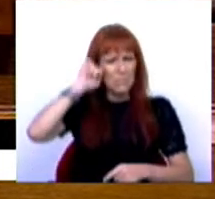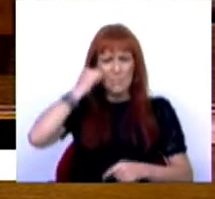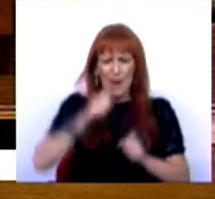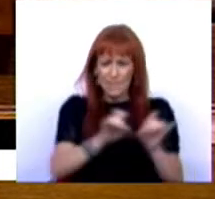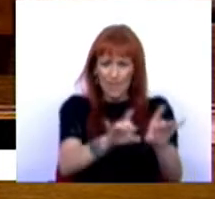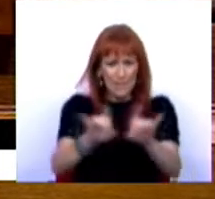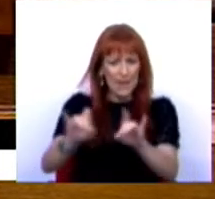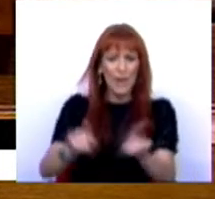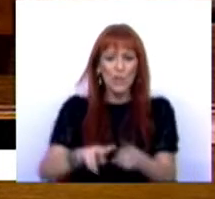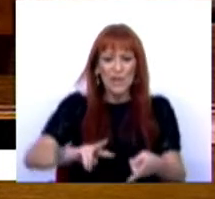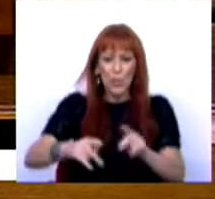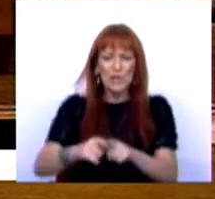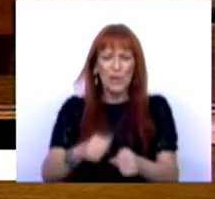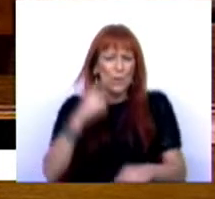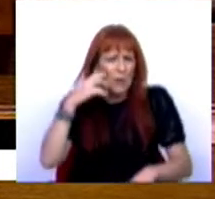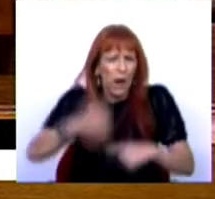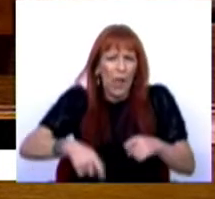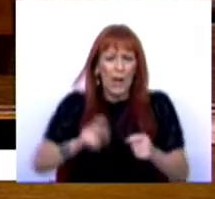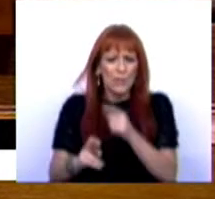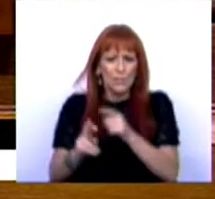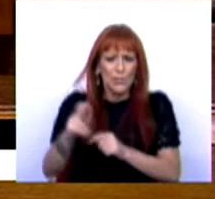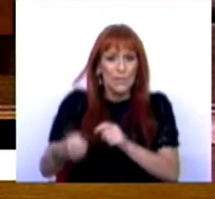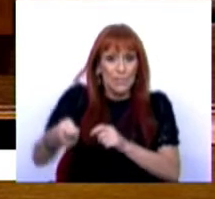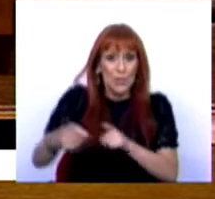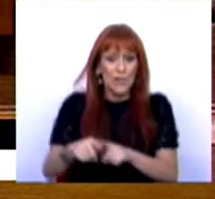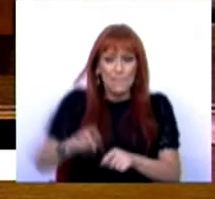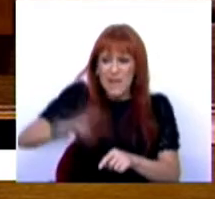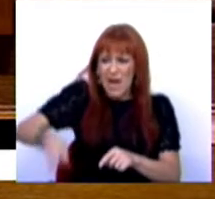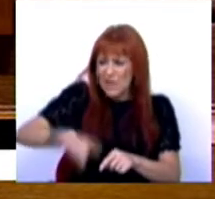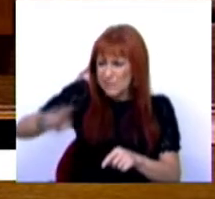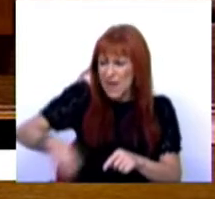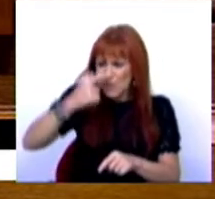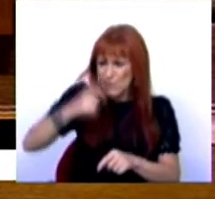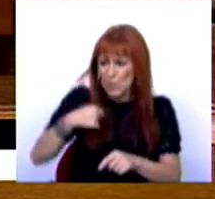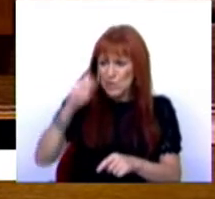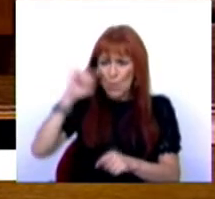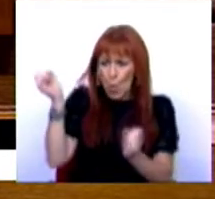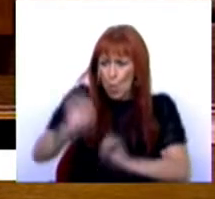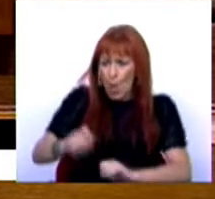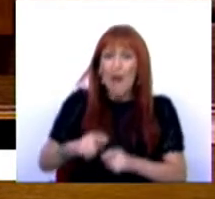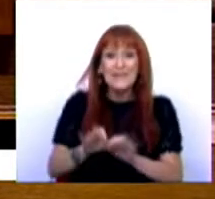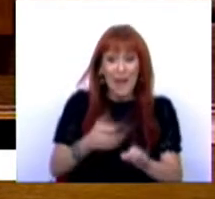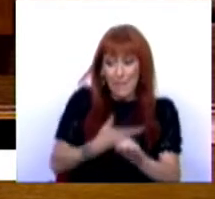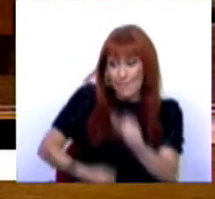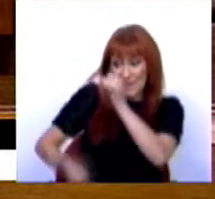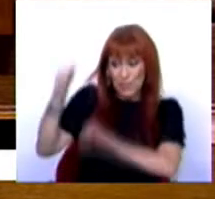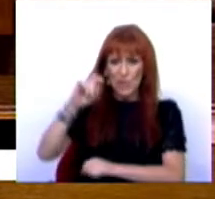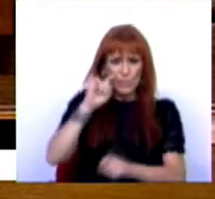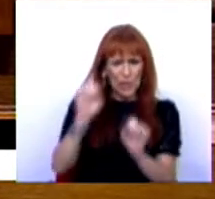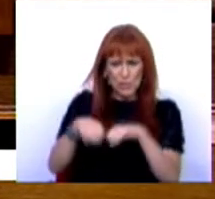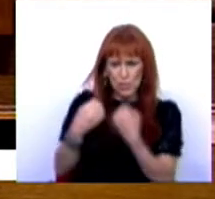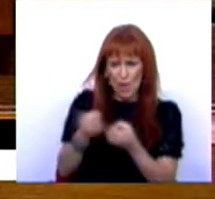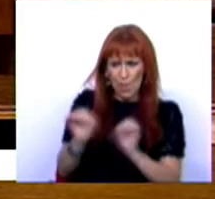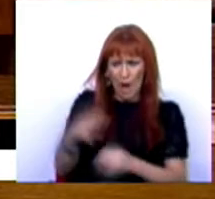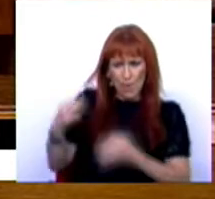despejos, atualização desmedida de rendas, deixando para trás milhares de pessoas desprotegidas, como aconteceu no passado, sem proteção social